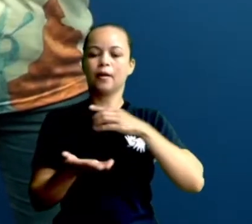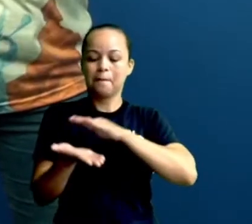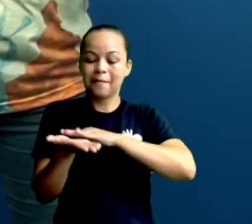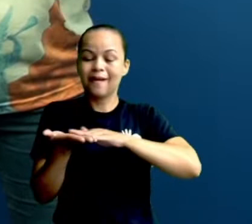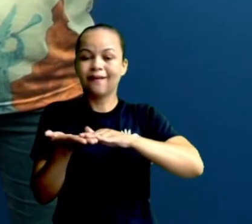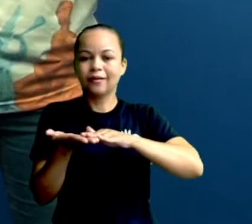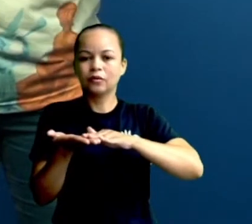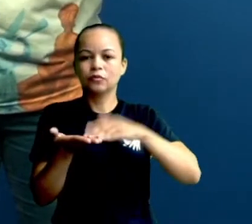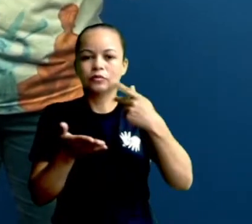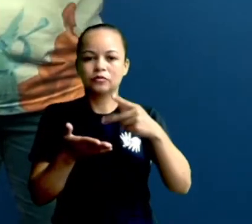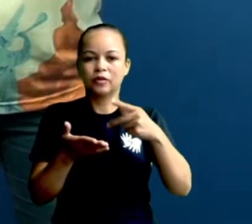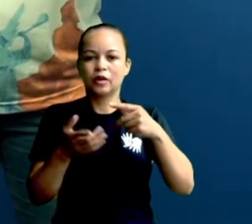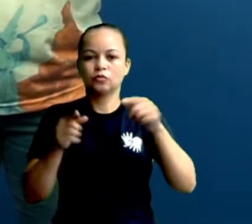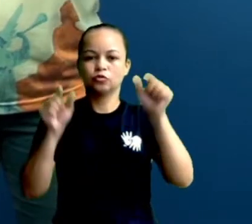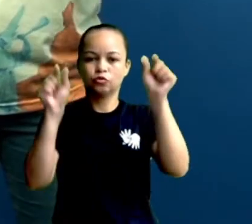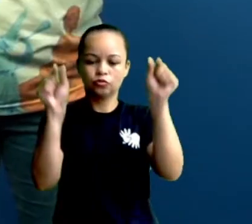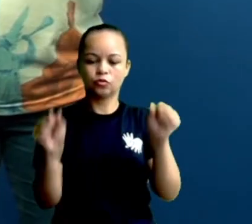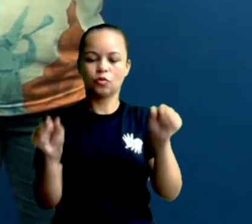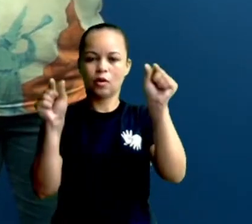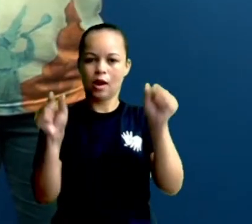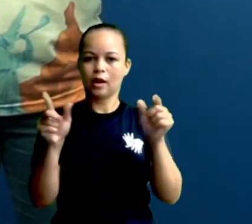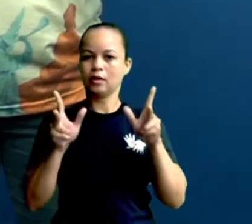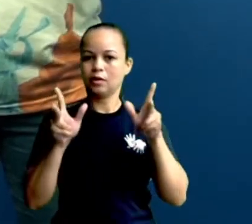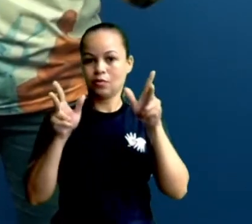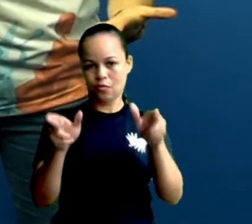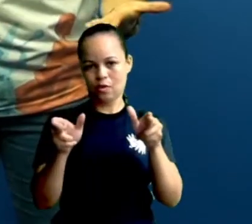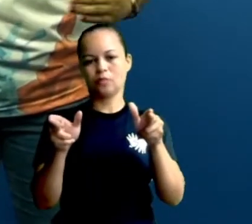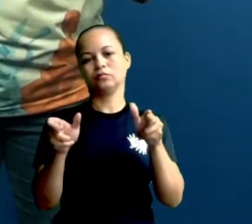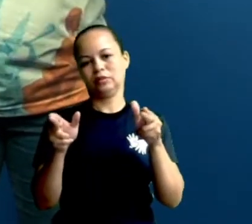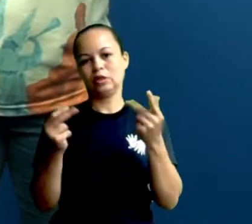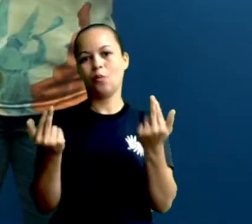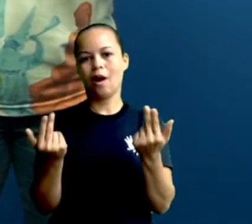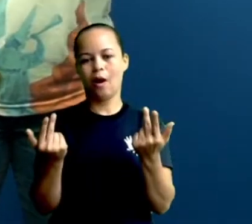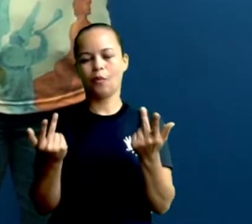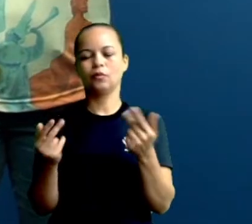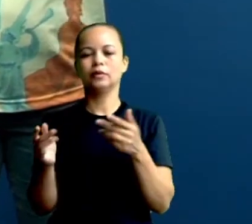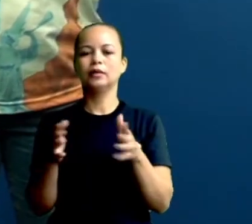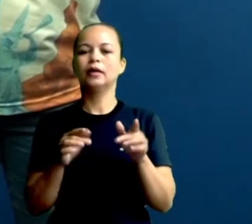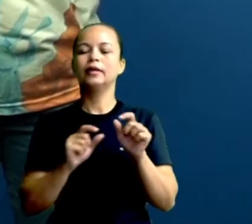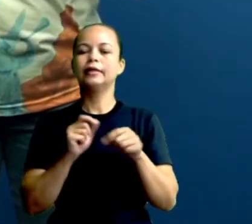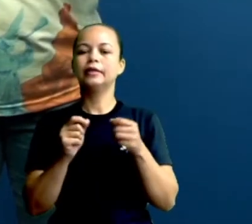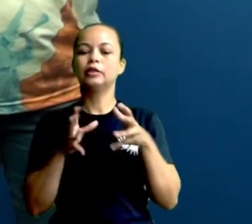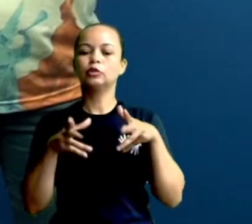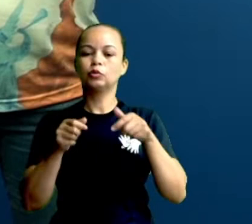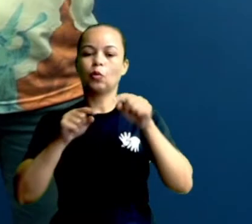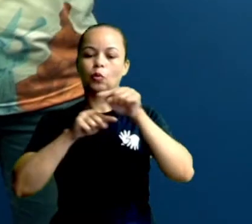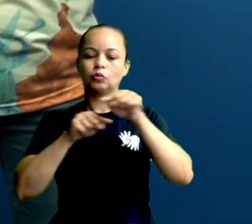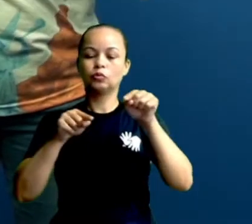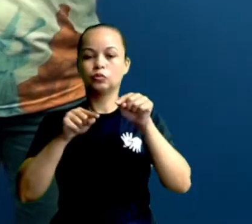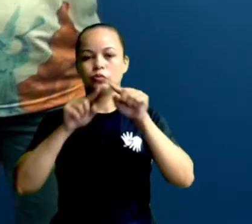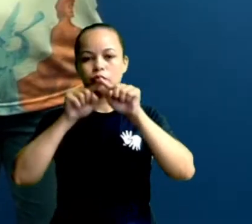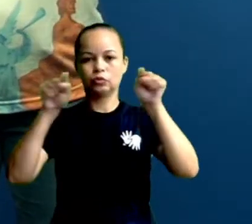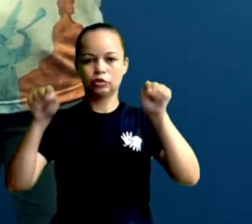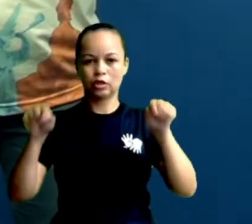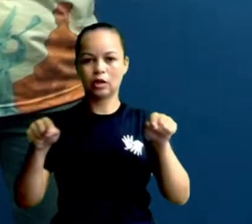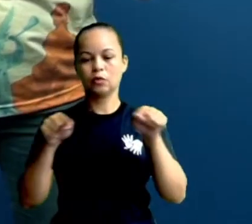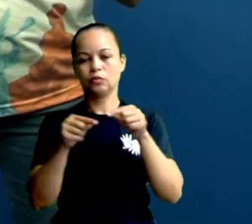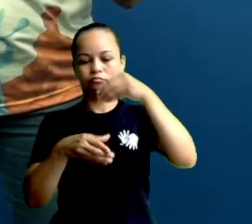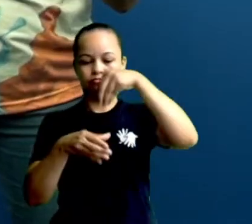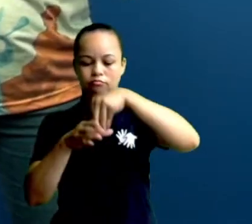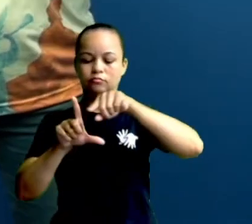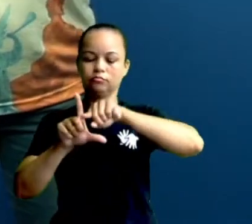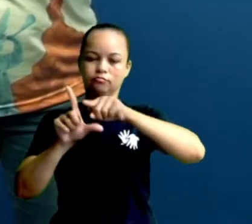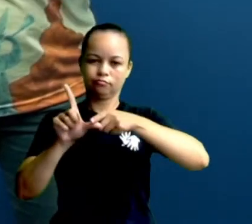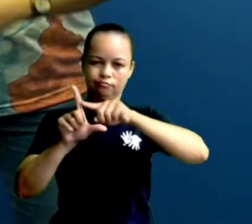correspondentes iguais, medindo, né, tendo a mesma medida, e todos os ângulos, né,